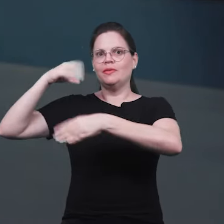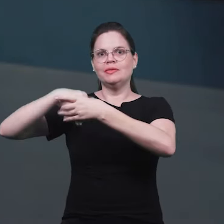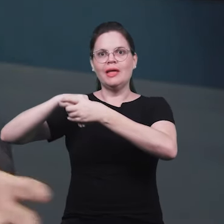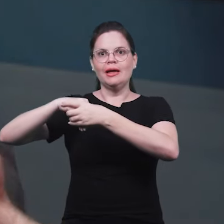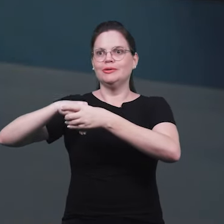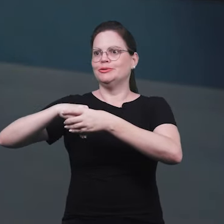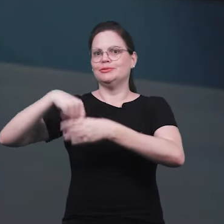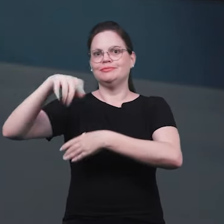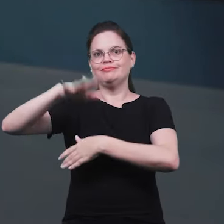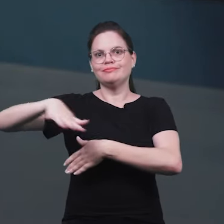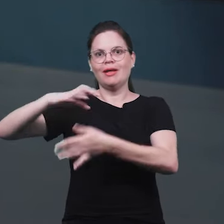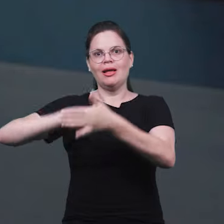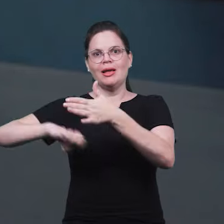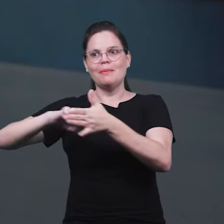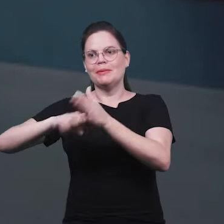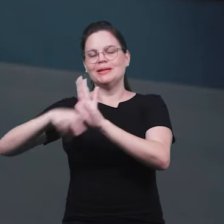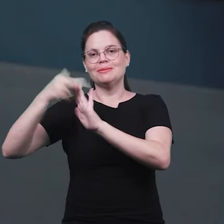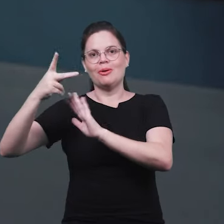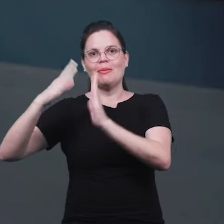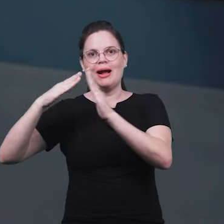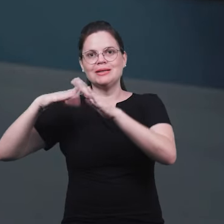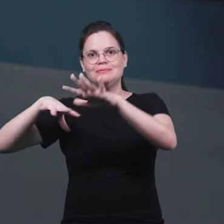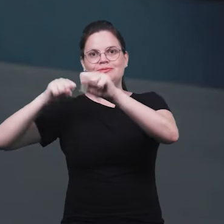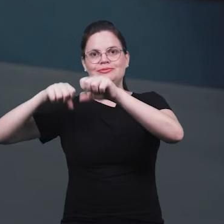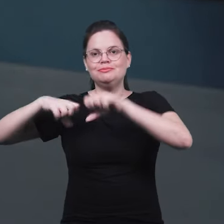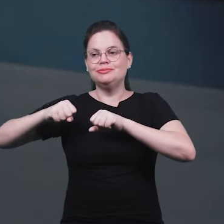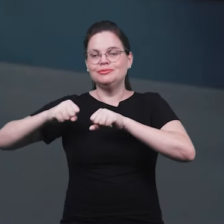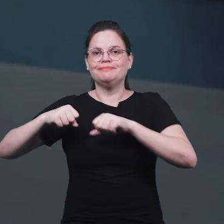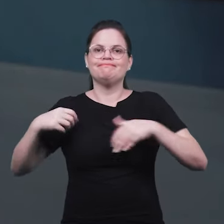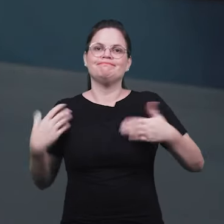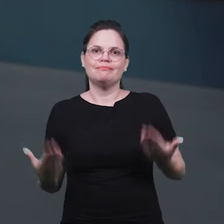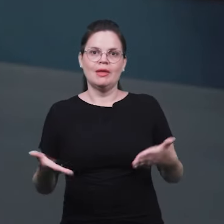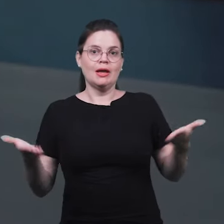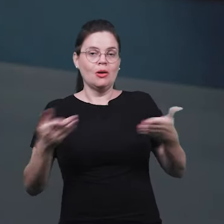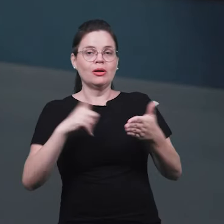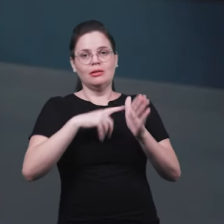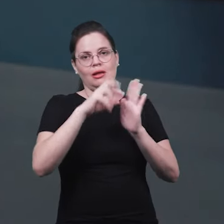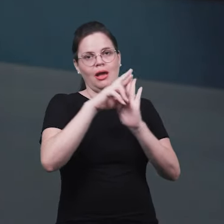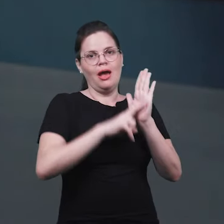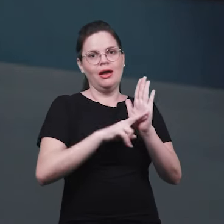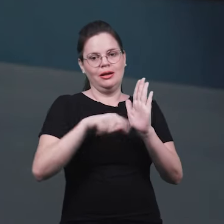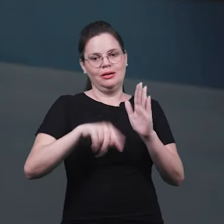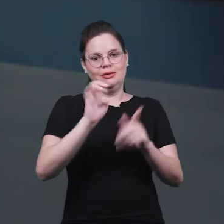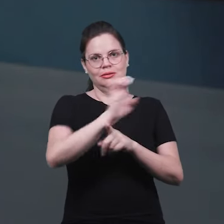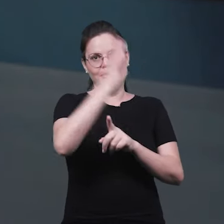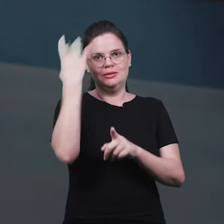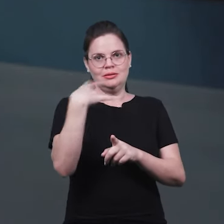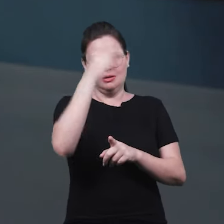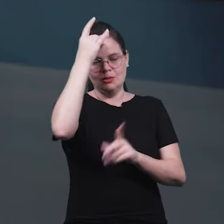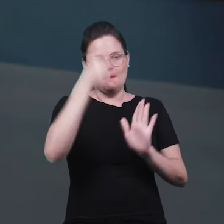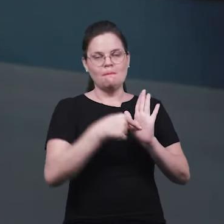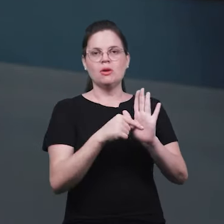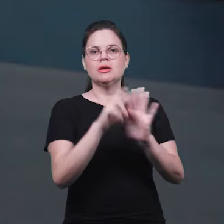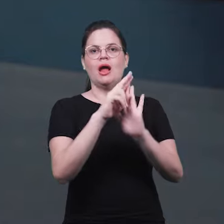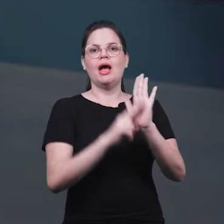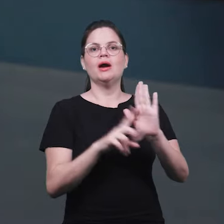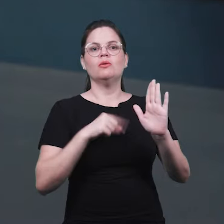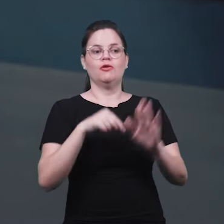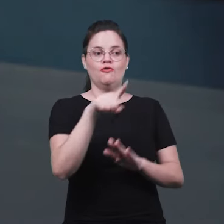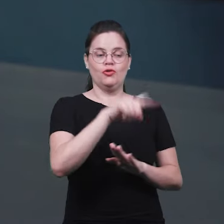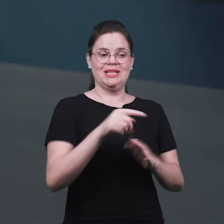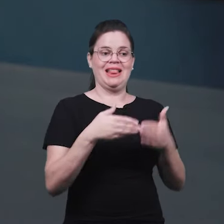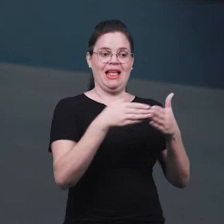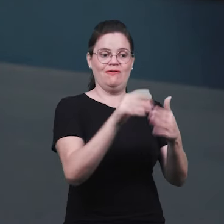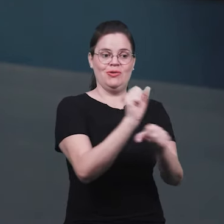dentro dos dados que aquela fibra ótica transmitia, e desde então a Capitania dos Portos ela estabeleceu dentro das cartas náuticas que os navios para fundear